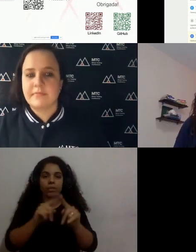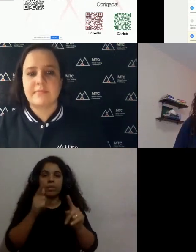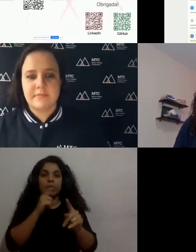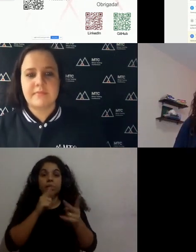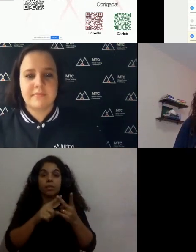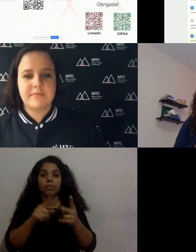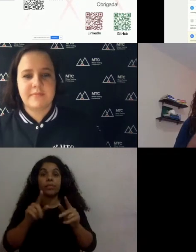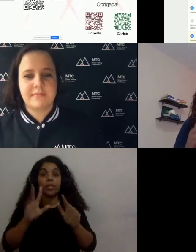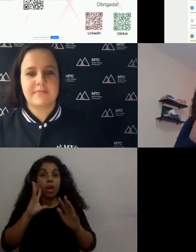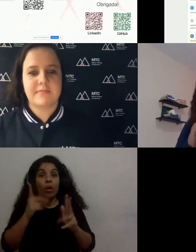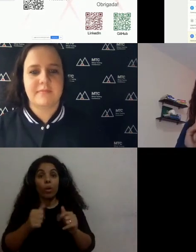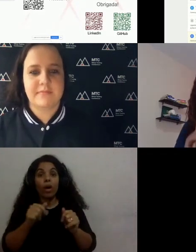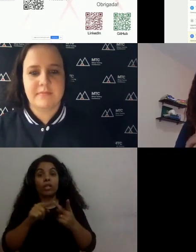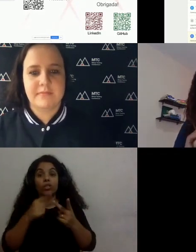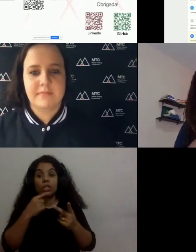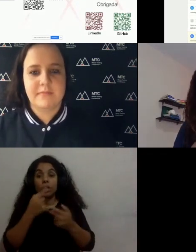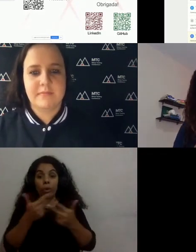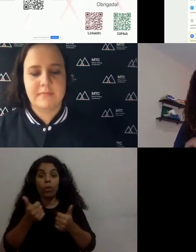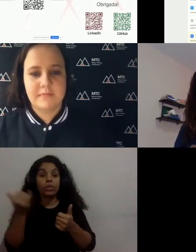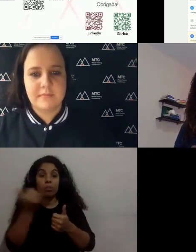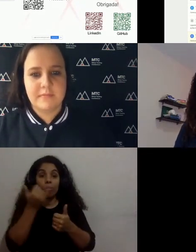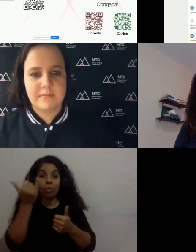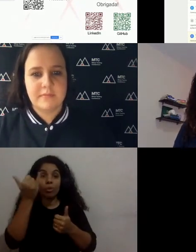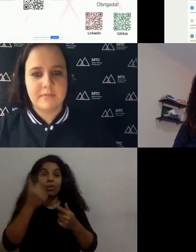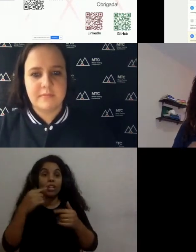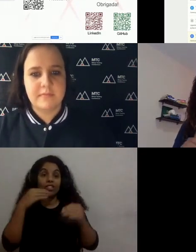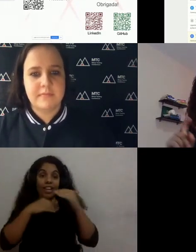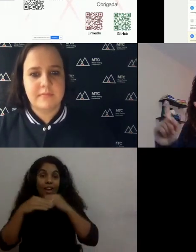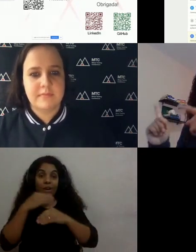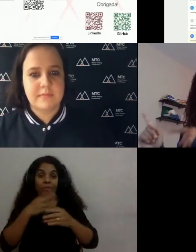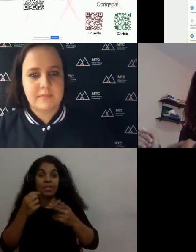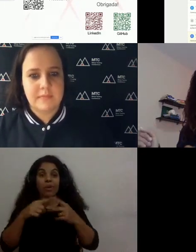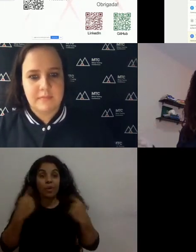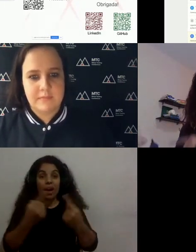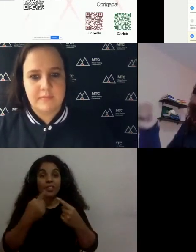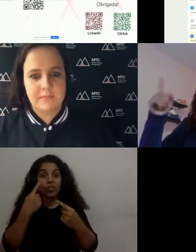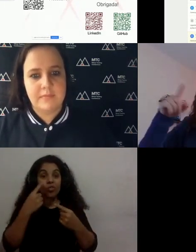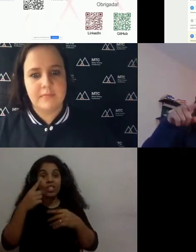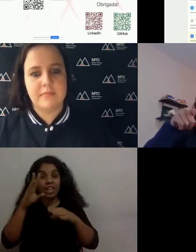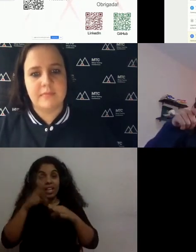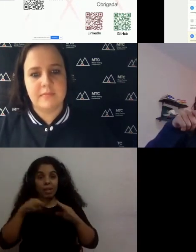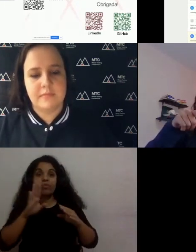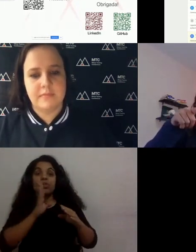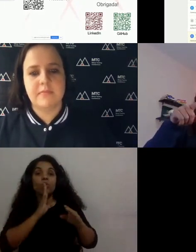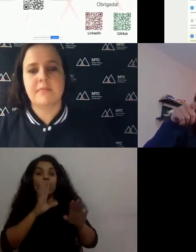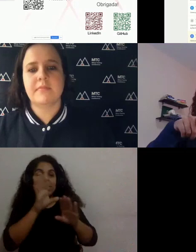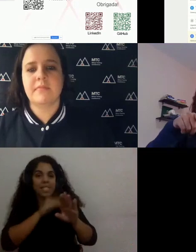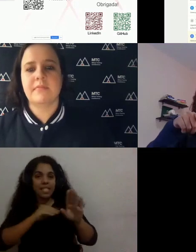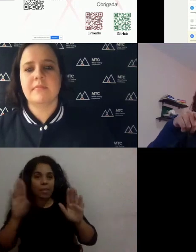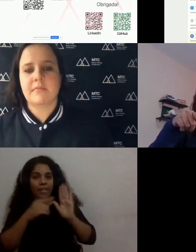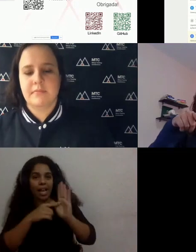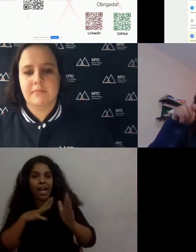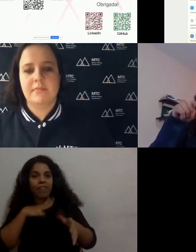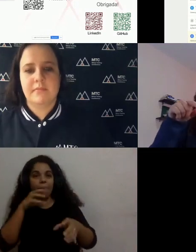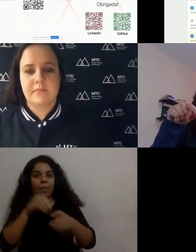assim, eu acho que assim, uma coisa muito importante que eu percebi, quando você leva esse conhecimento para dentro do